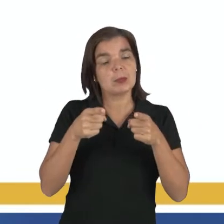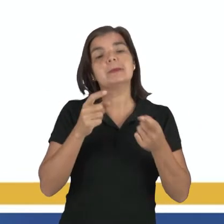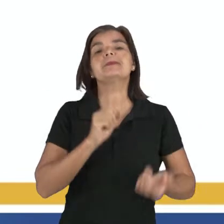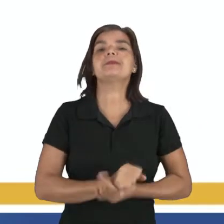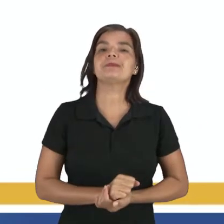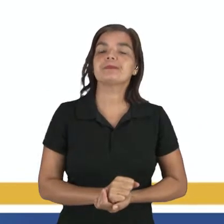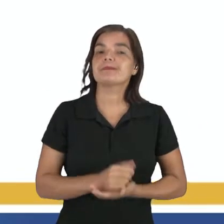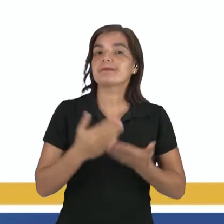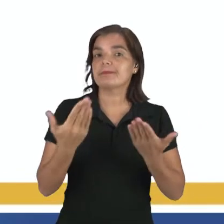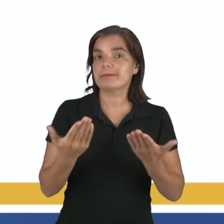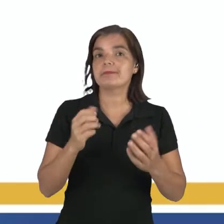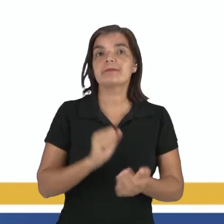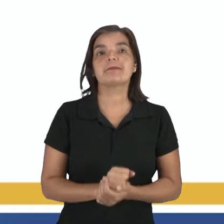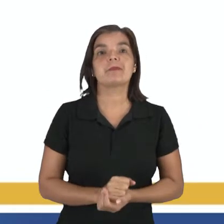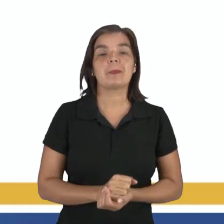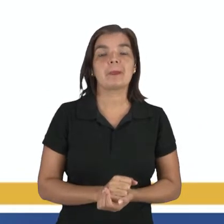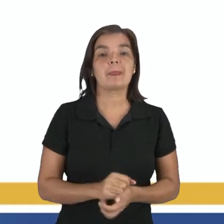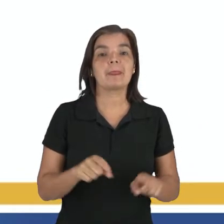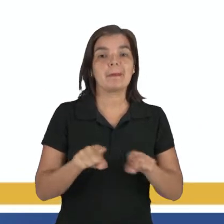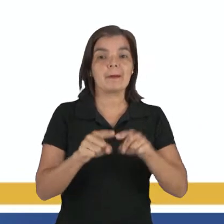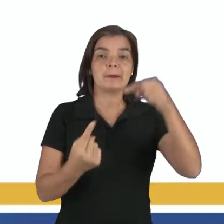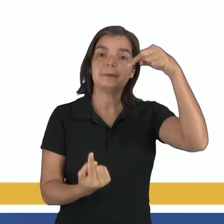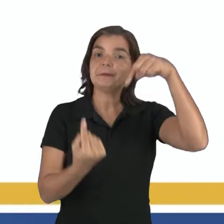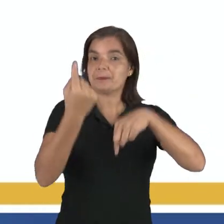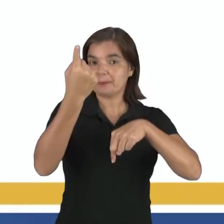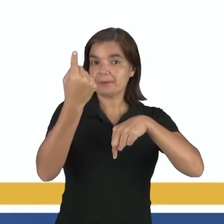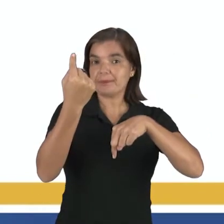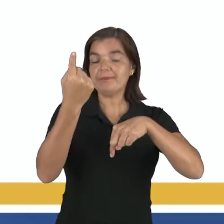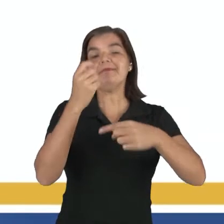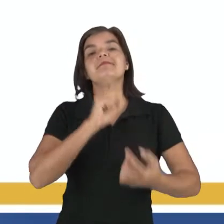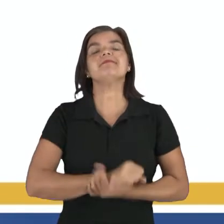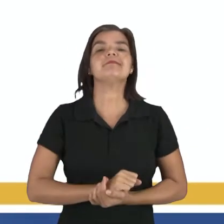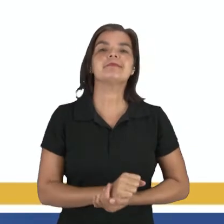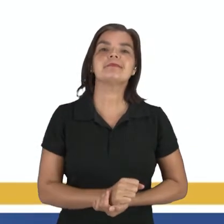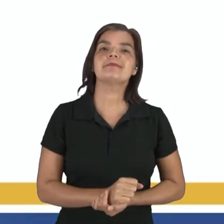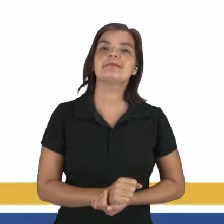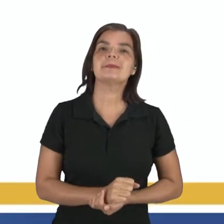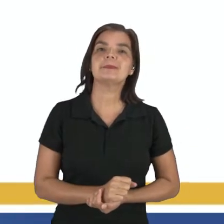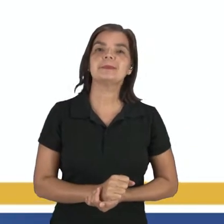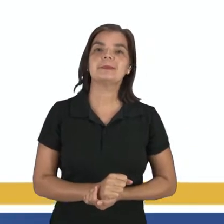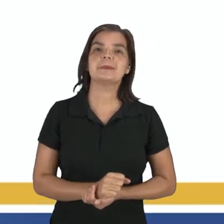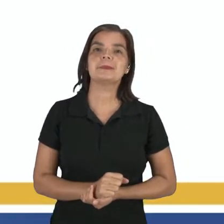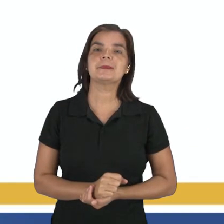ser bem menor então portanto essas grandezas são inversamente proporcionais